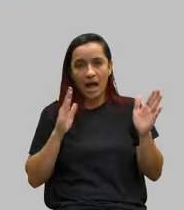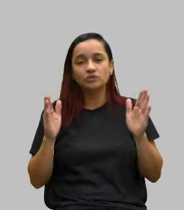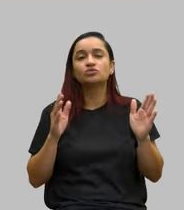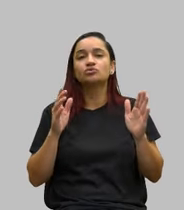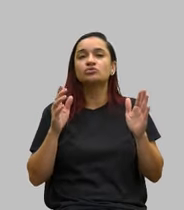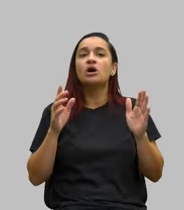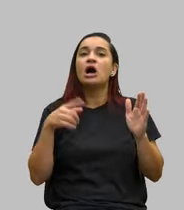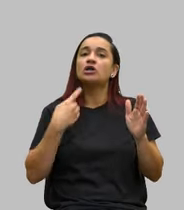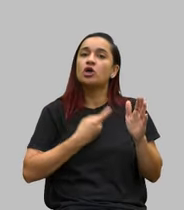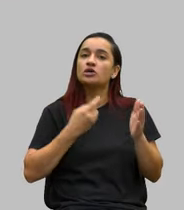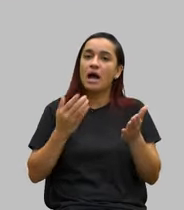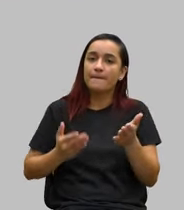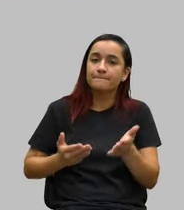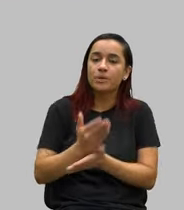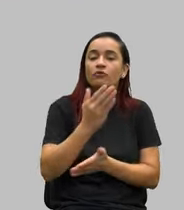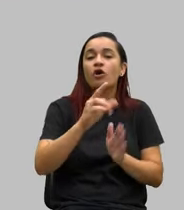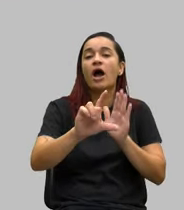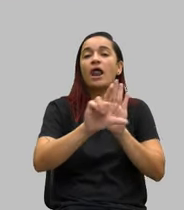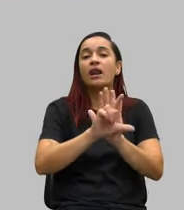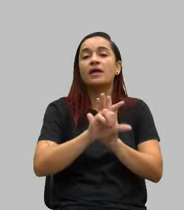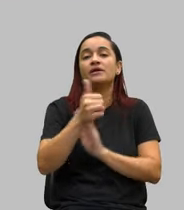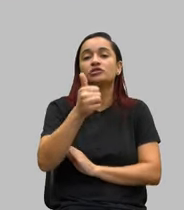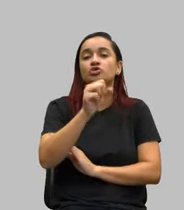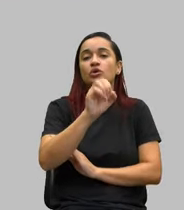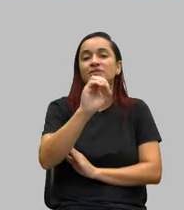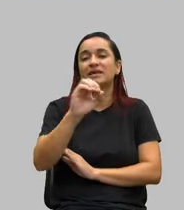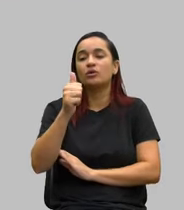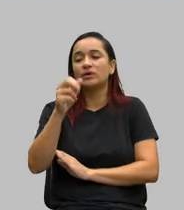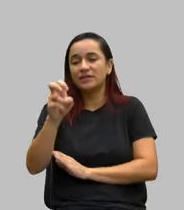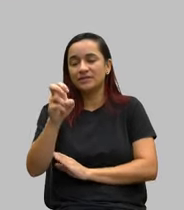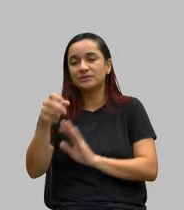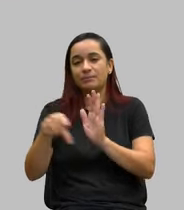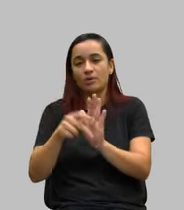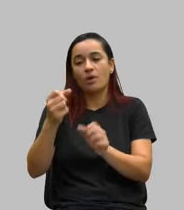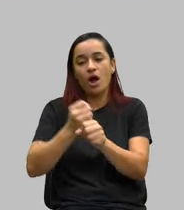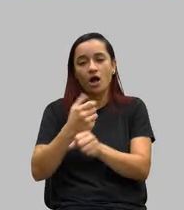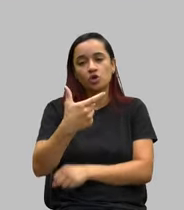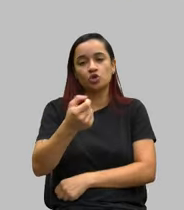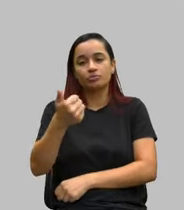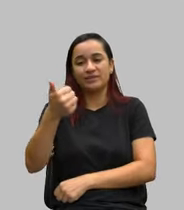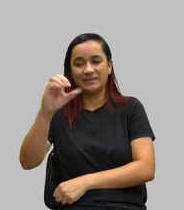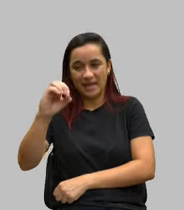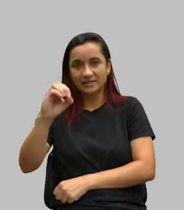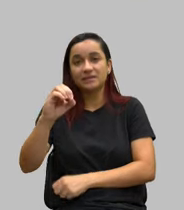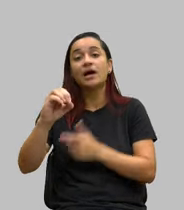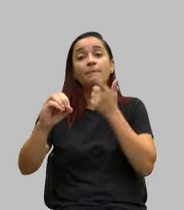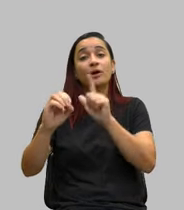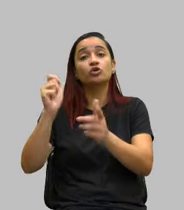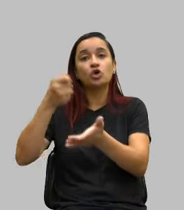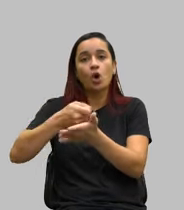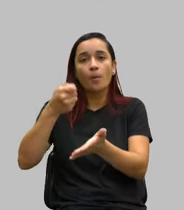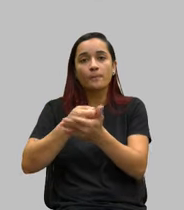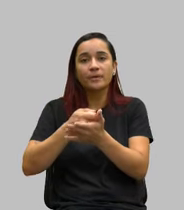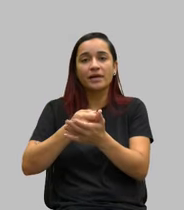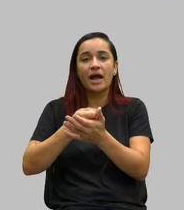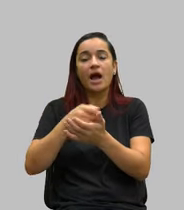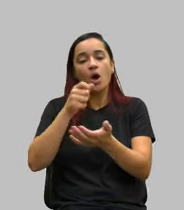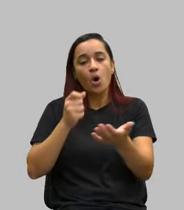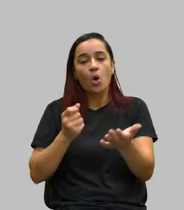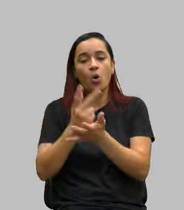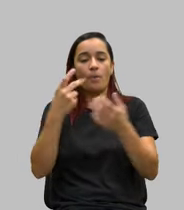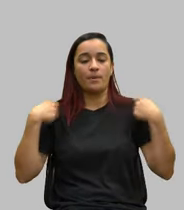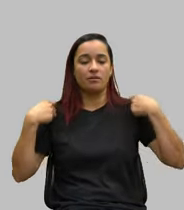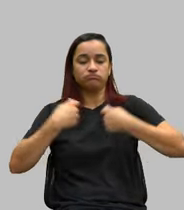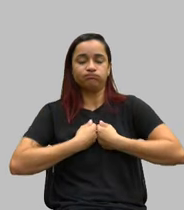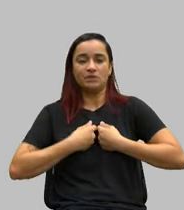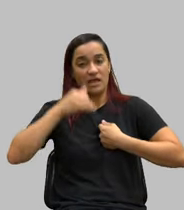aprovou a lei 18015 de 2010 para obrigar o estado a comprar o colete a prova de bala é uma lei de min autoria